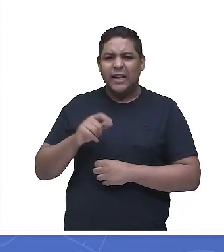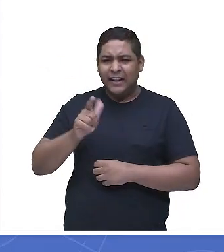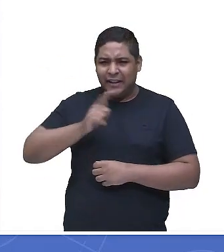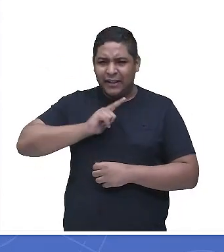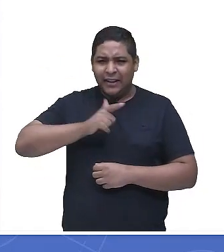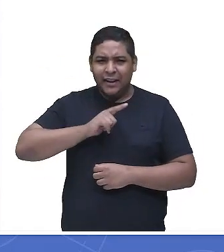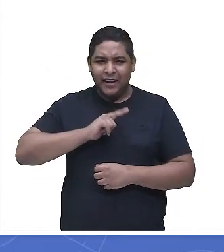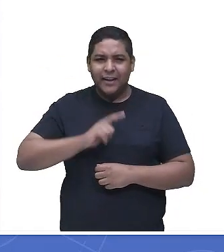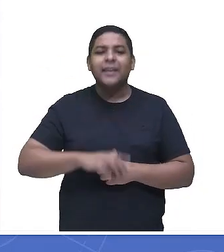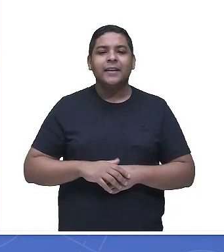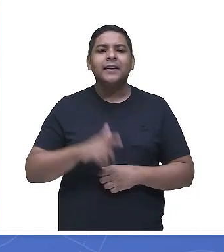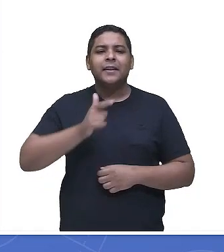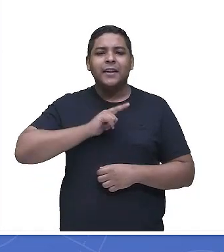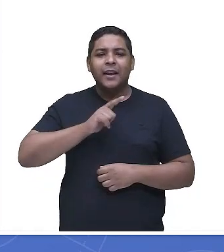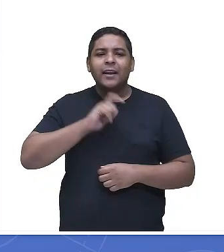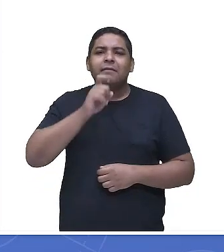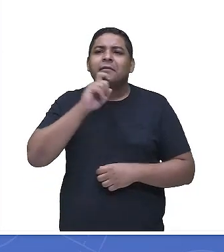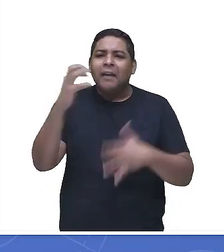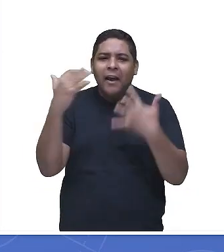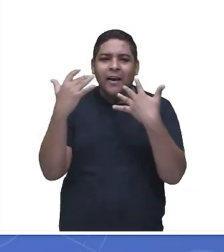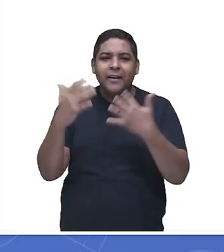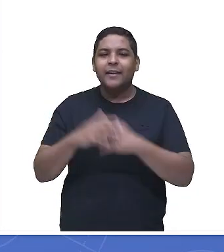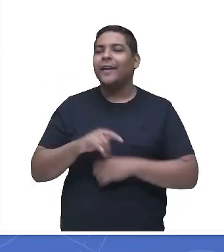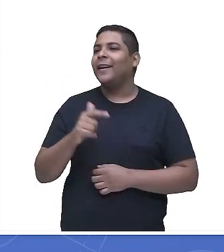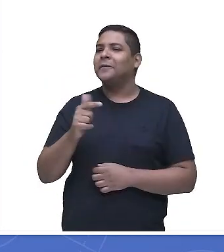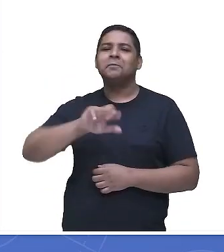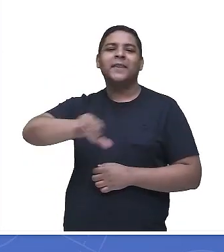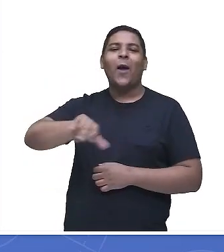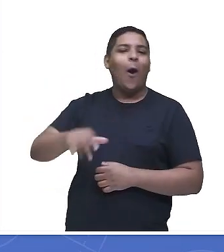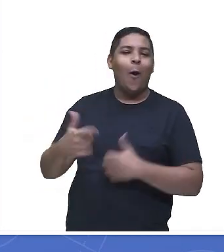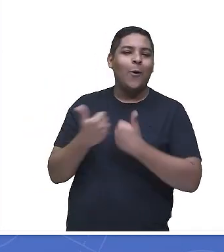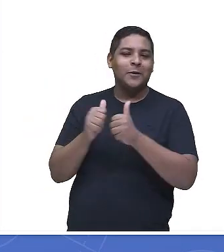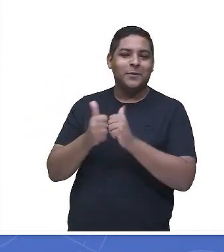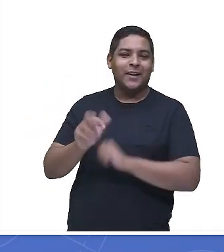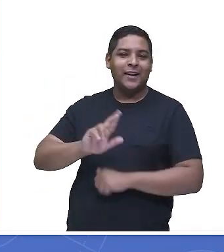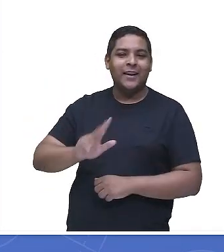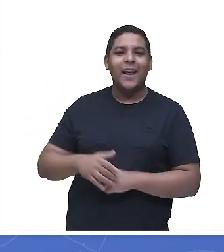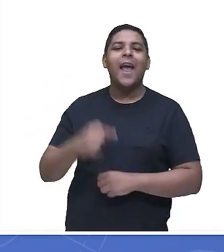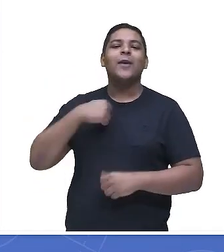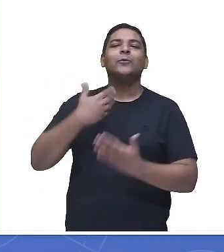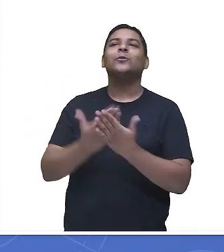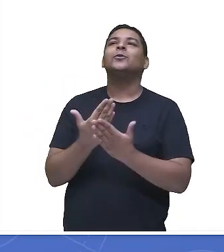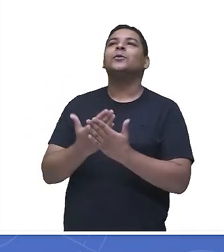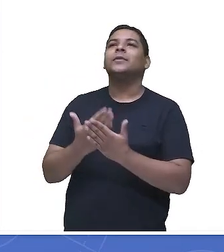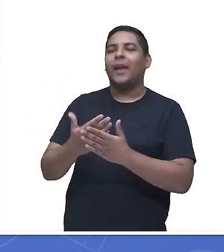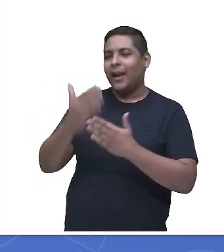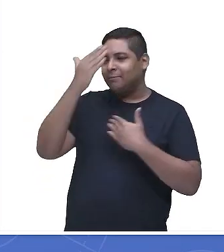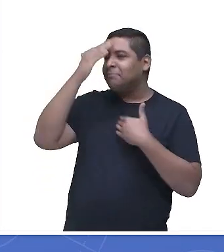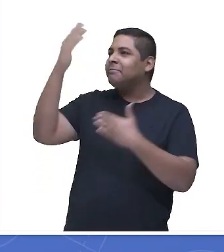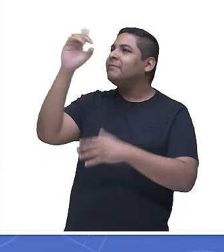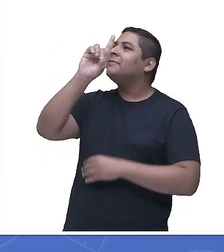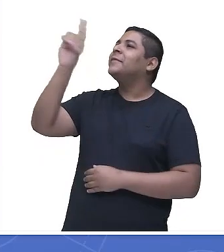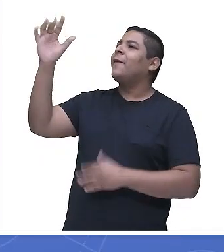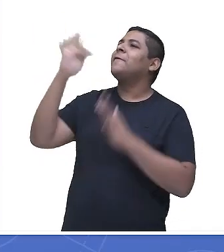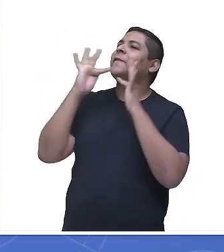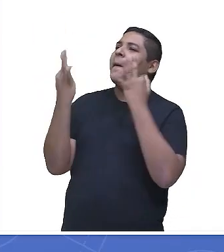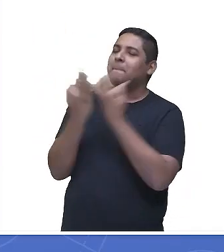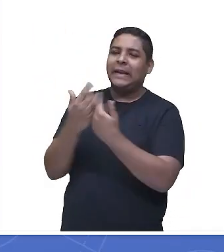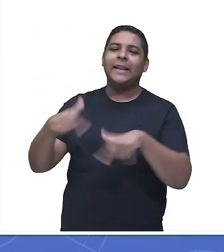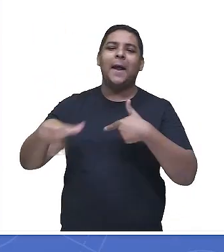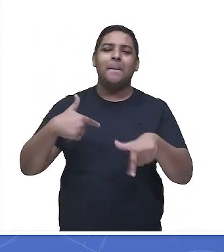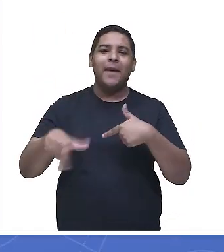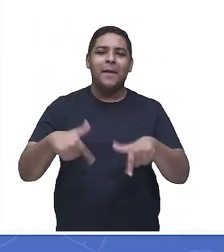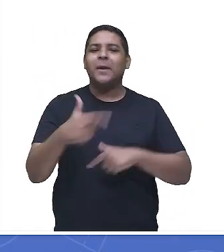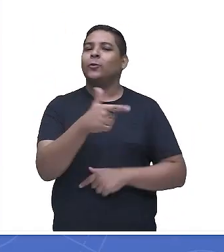Aquela que não... Tem. Aquela que não anda mais de ônibus. Por quê? Porque eu estudei, graças a Deus, a minha família. Trabalhei e não ando